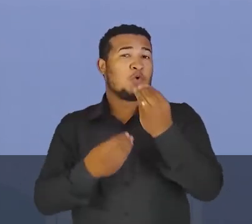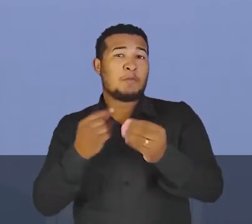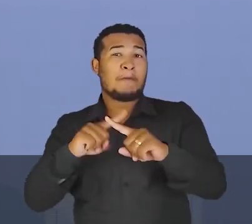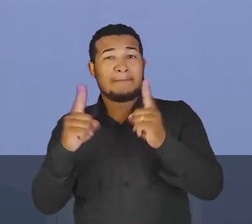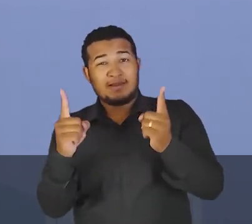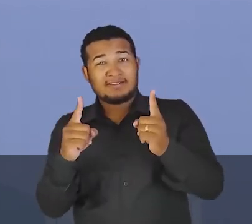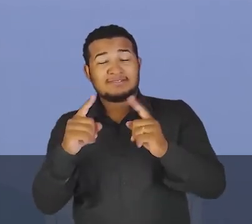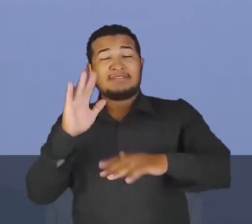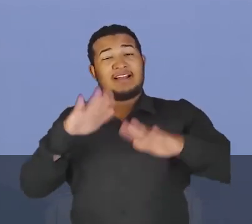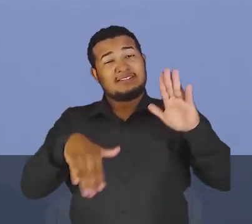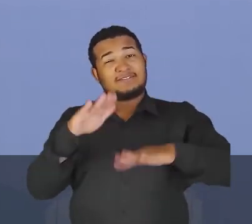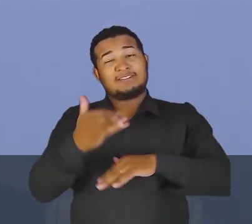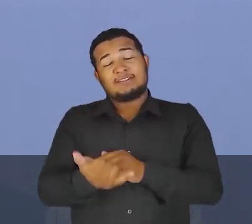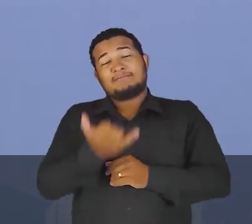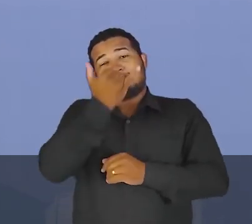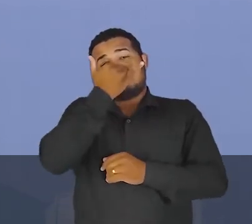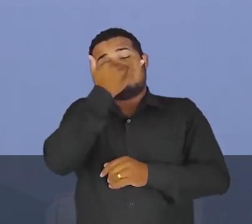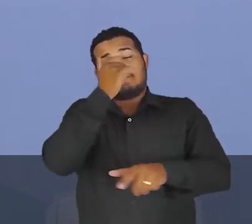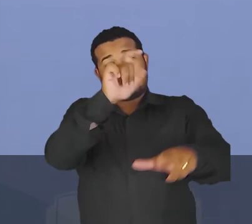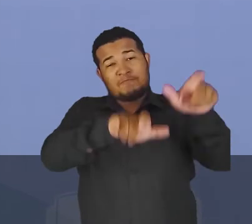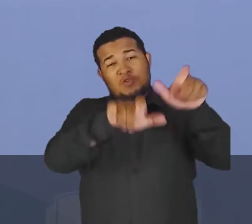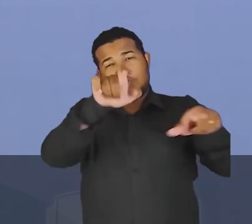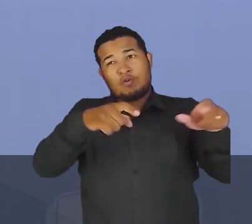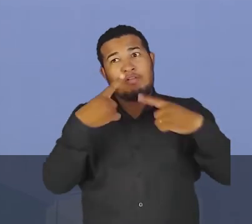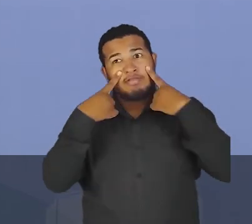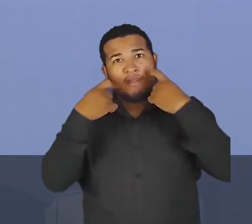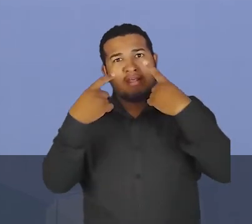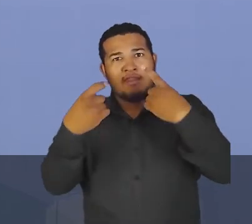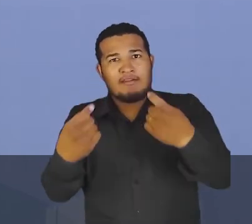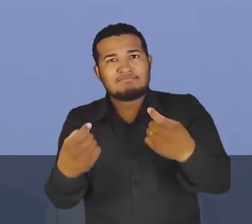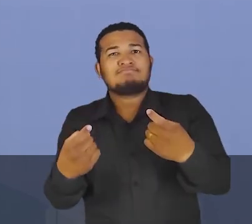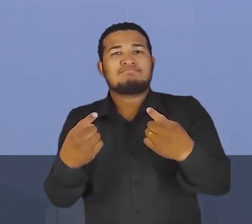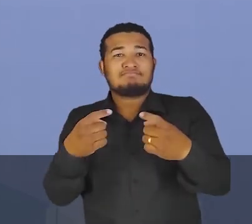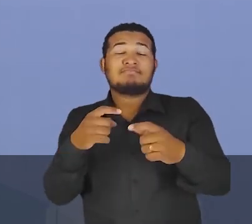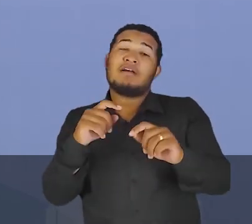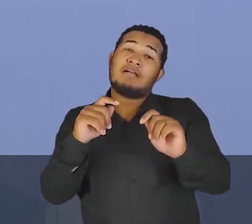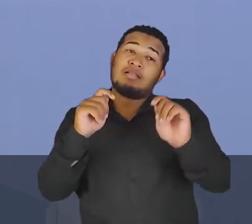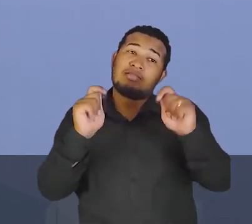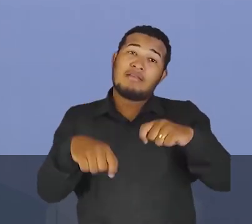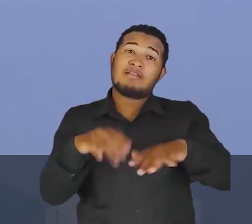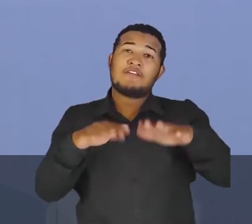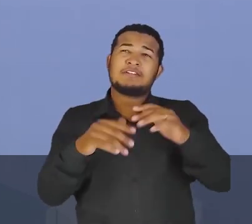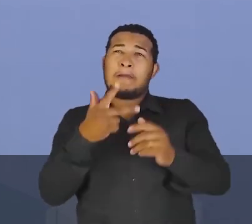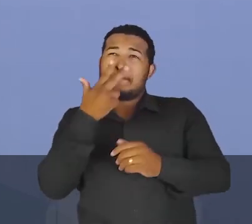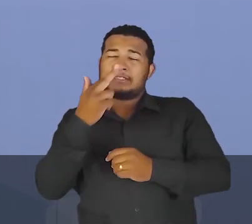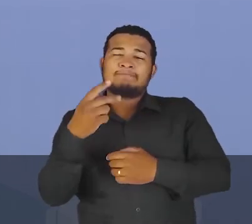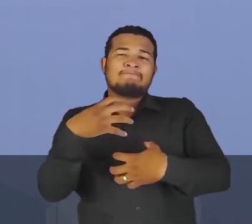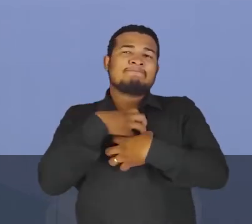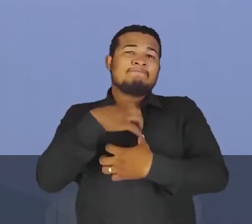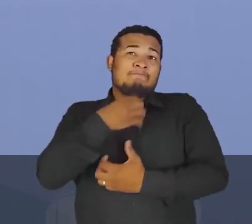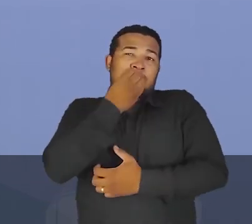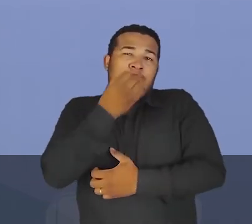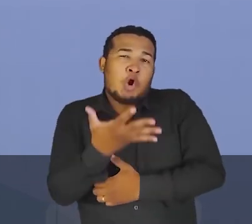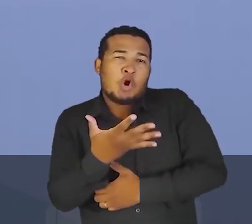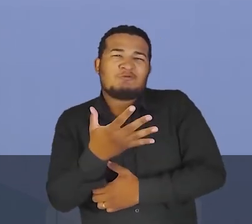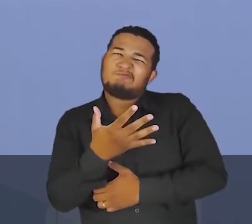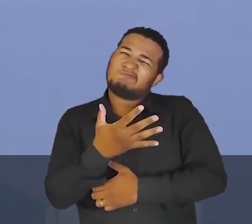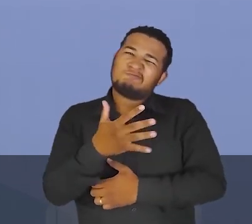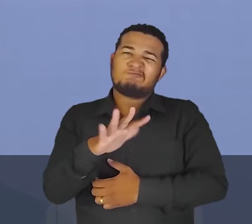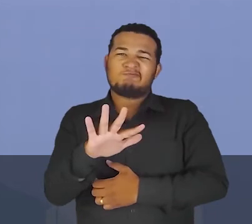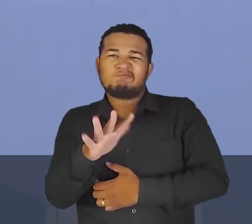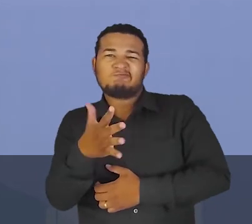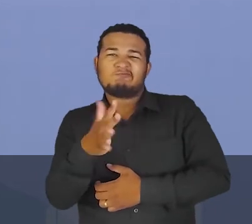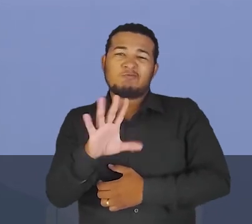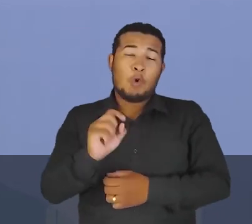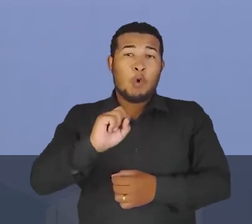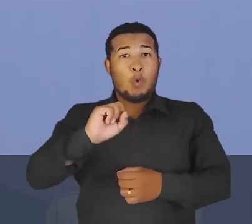que muitas vezes essas pessoas que se interessam talvez podem ser pessoas não tão bem intencionadas ou não tão bem